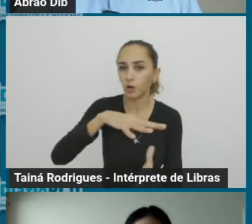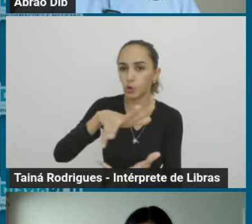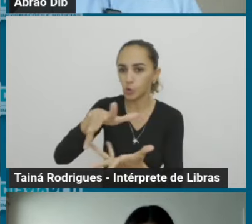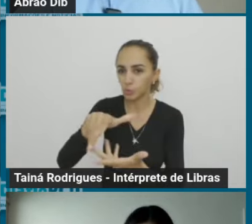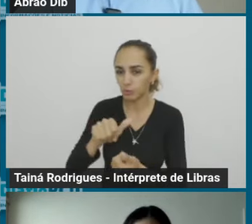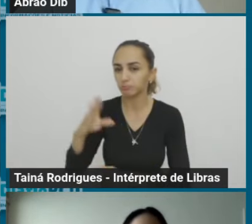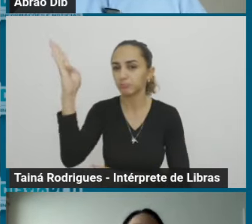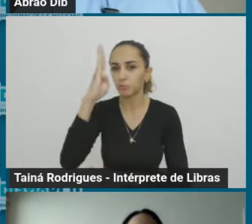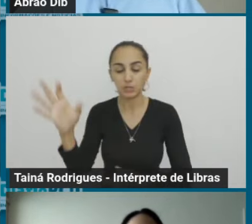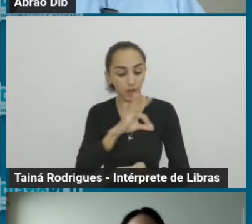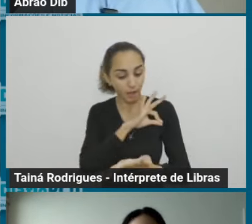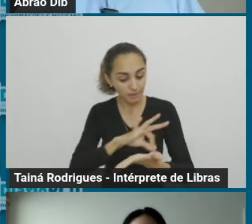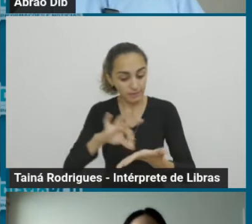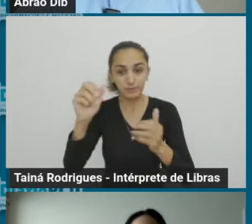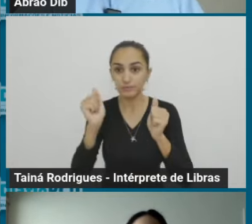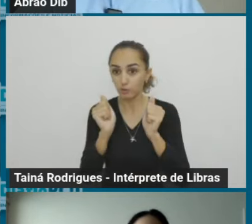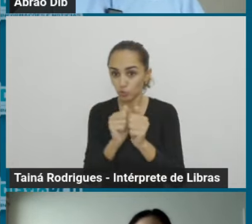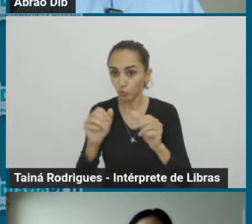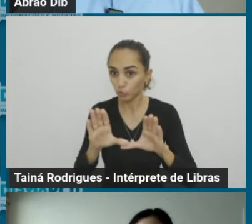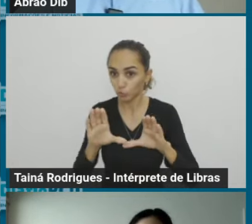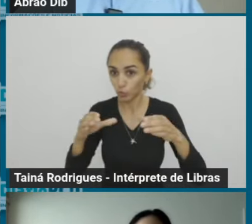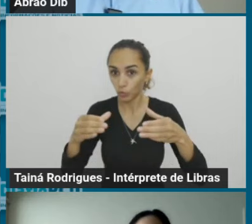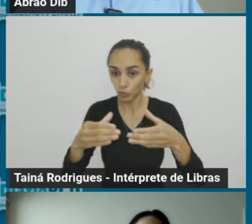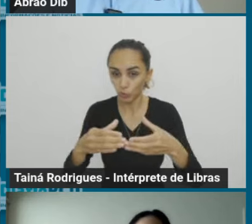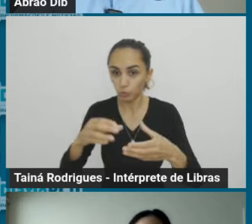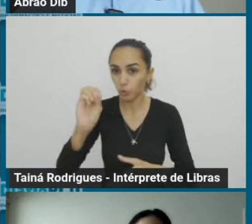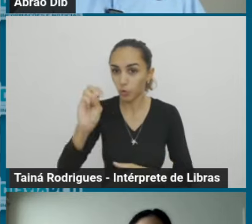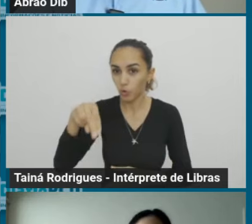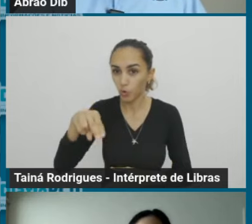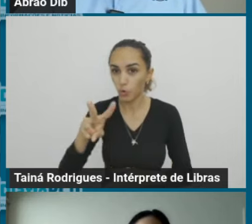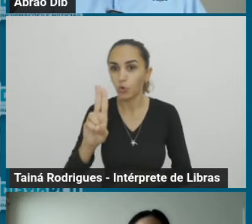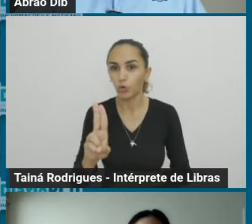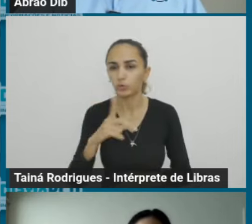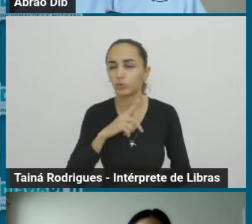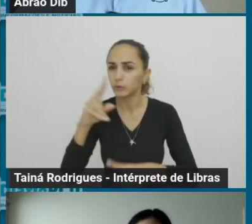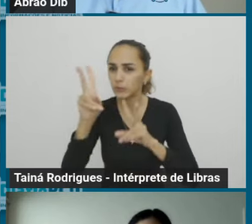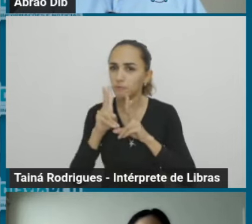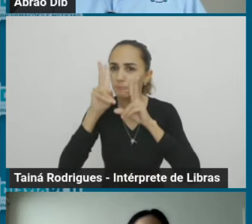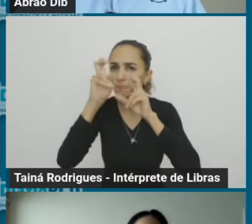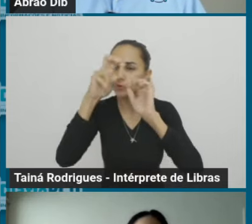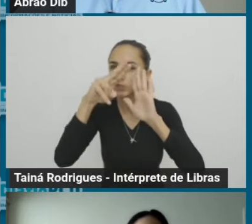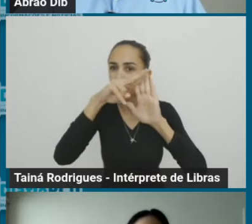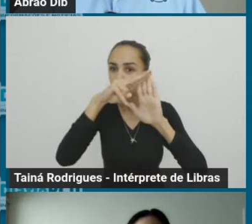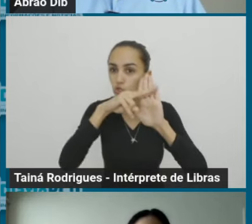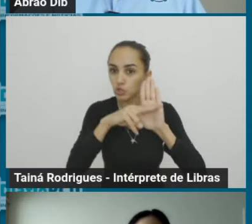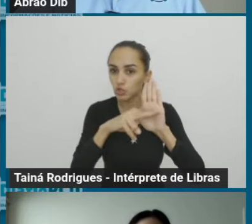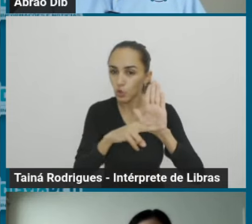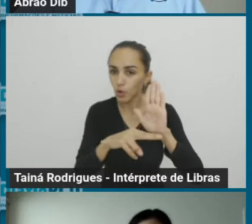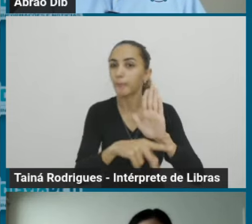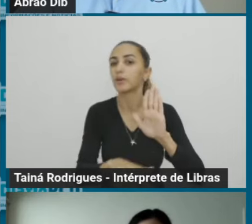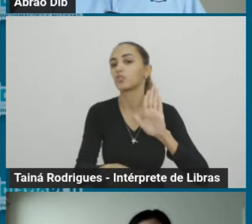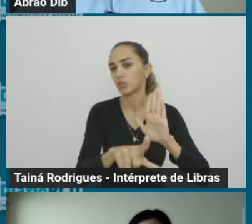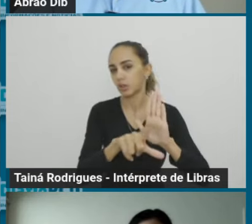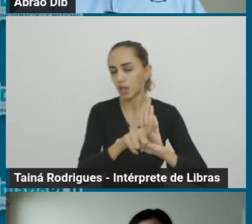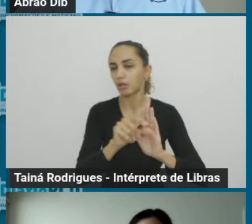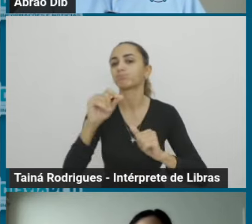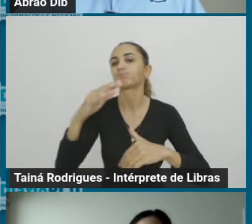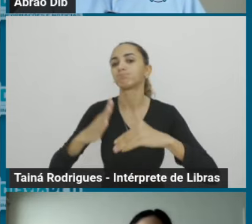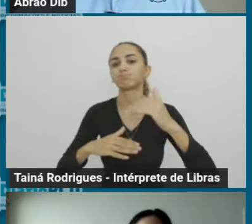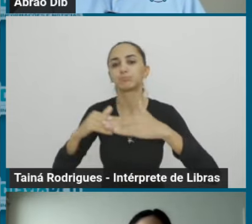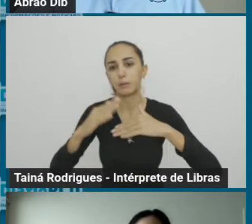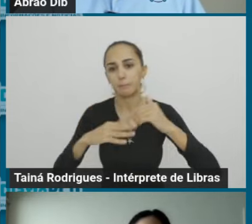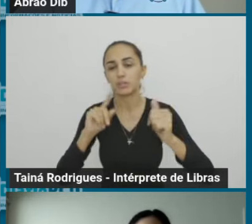da ONU. Essa convenção tem força de norma constitucional, o que na prática significa dizer que